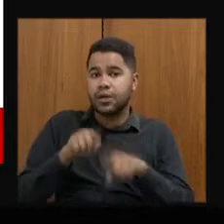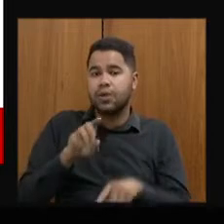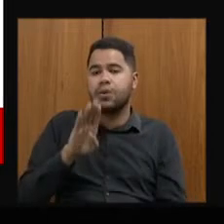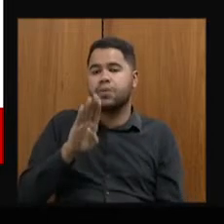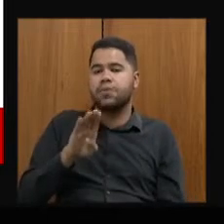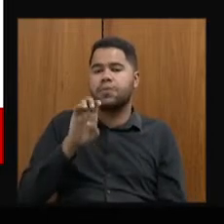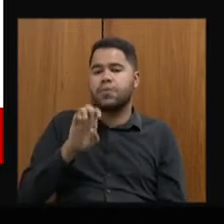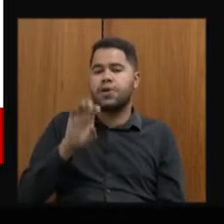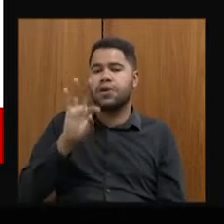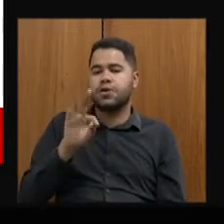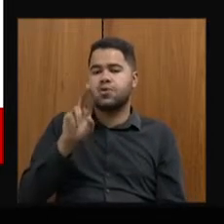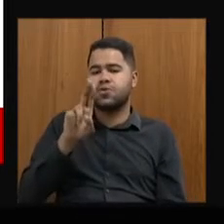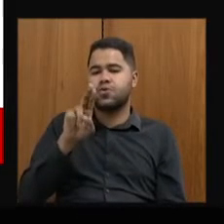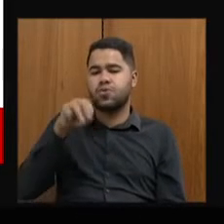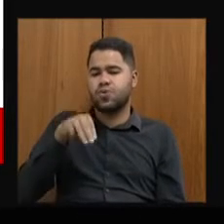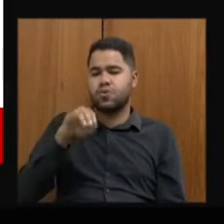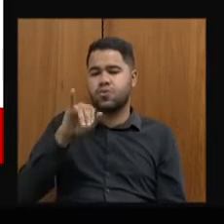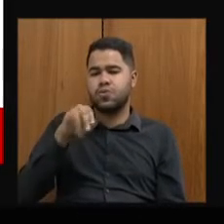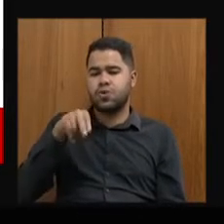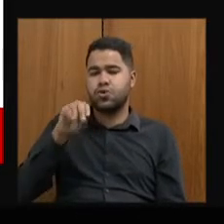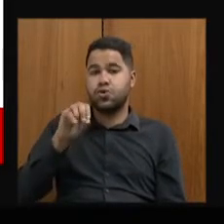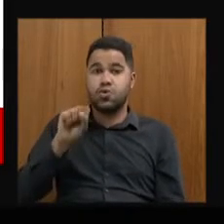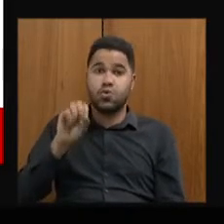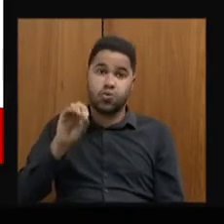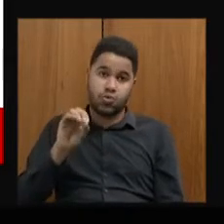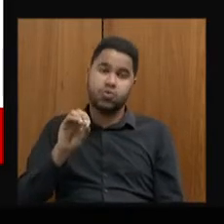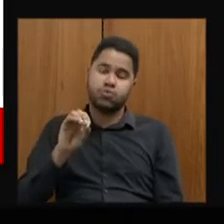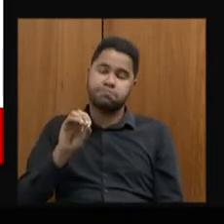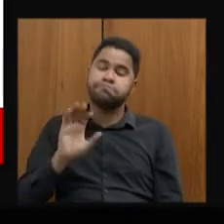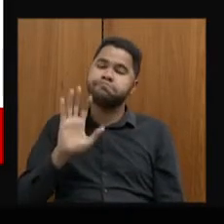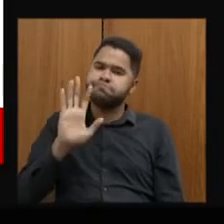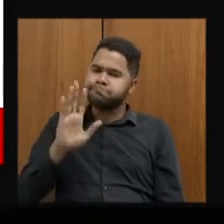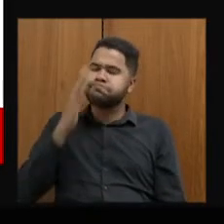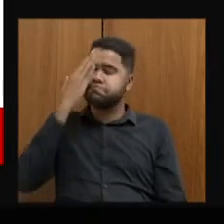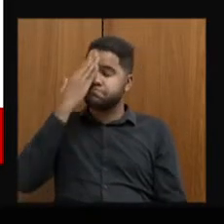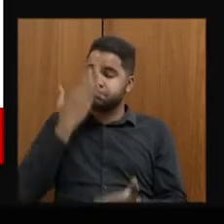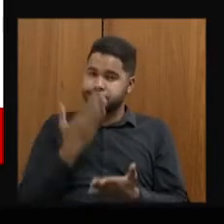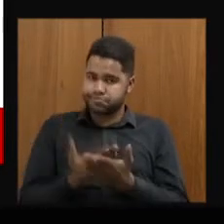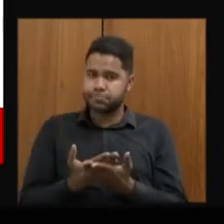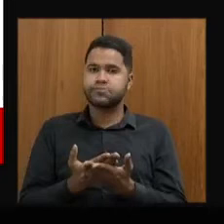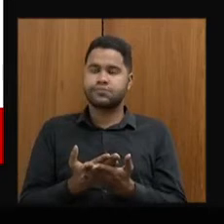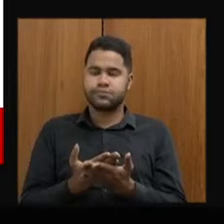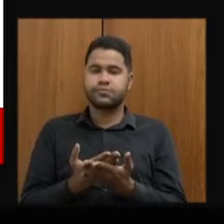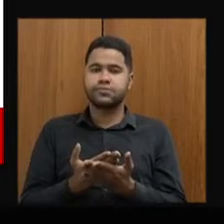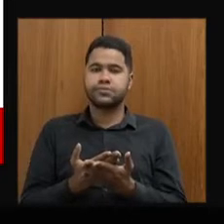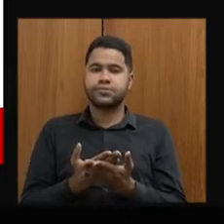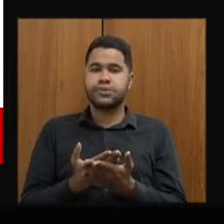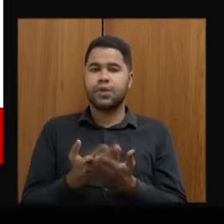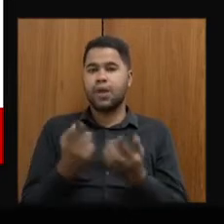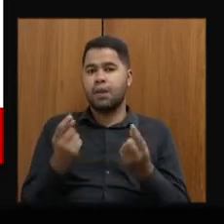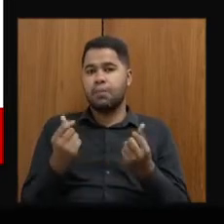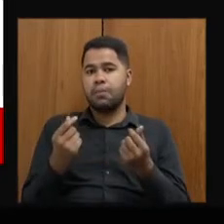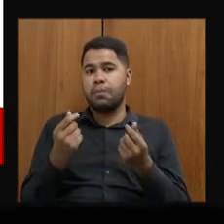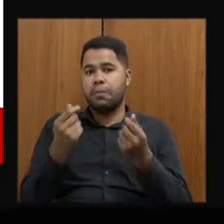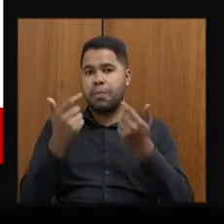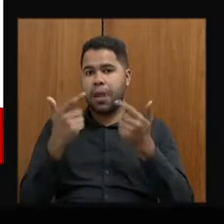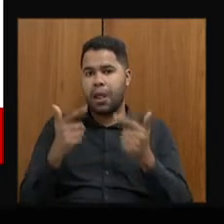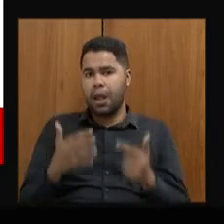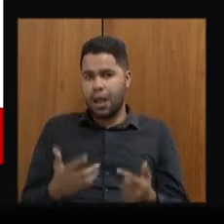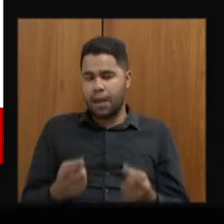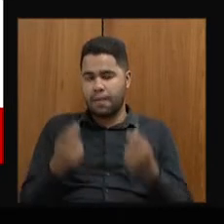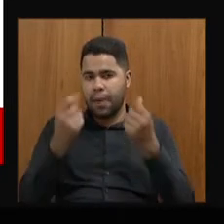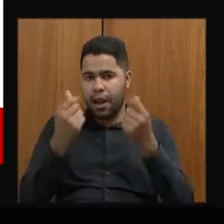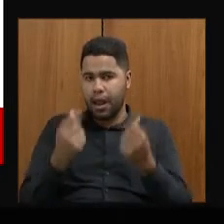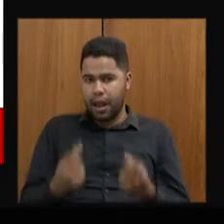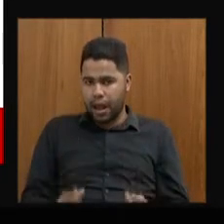isso tem gerado às vezes algum atraso mas a gente acredita que essa essa crise ela no